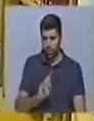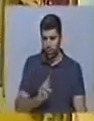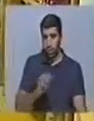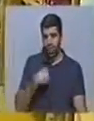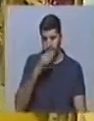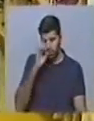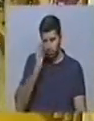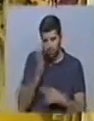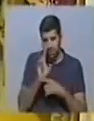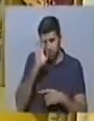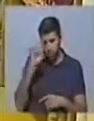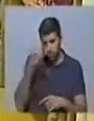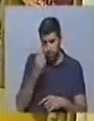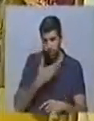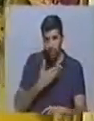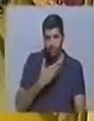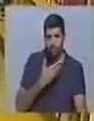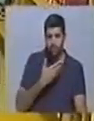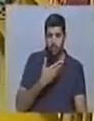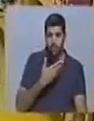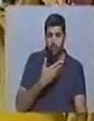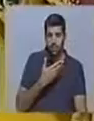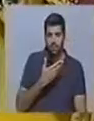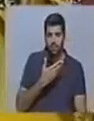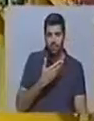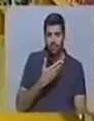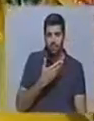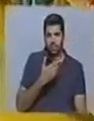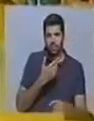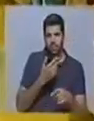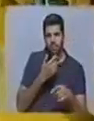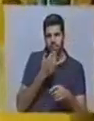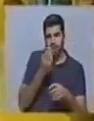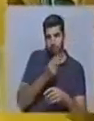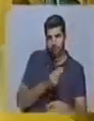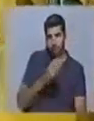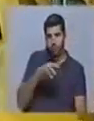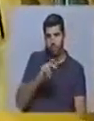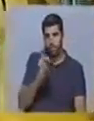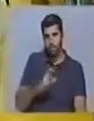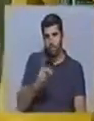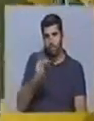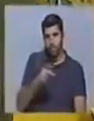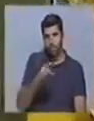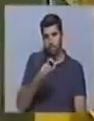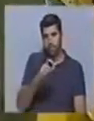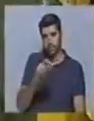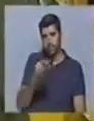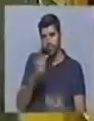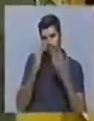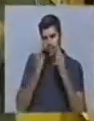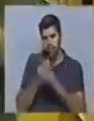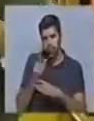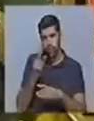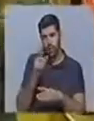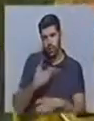era daltónico, Mark Zuckerberg também é. Miguel Leva, venha daí, por favor. Boa tarde, obrigada por estar connosco. É